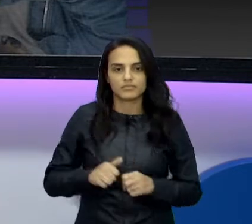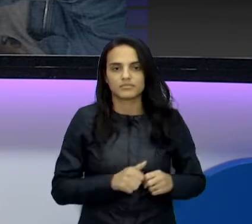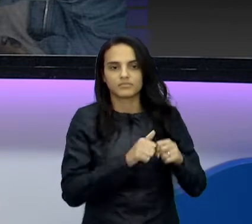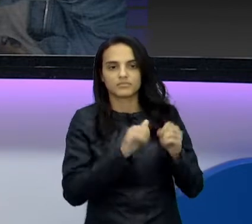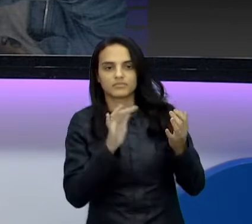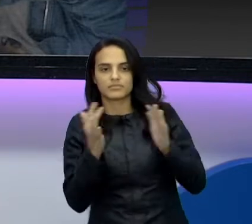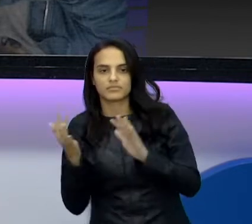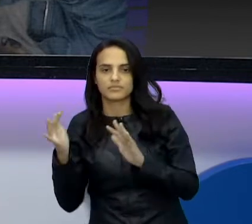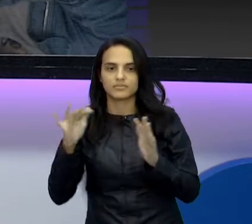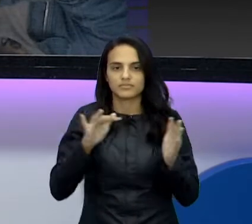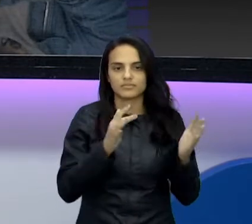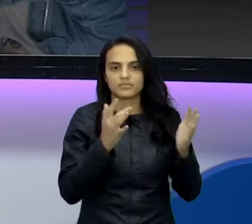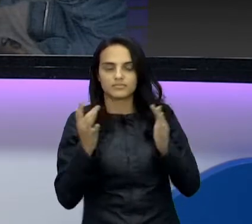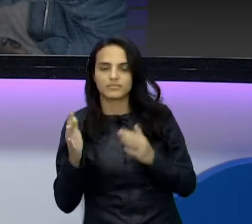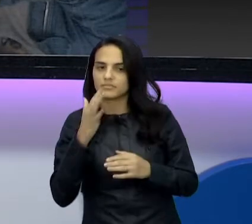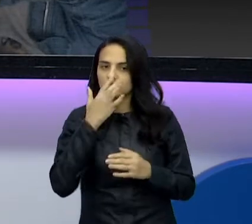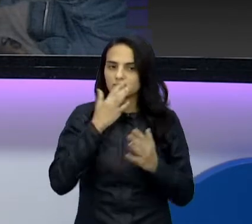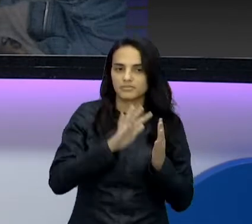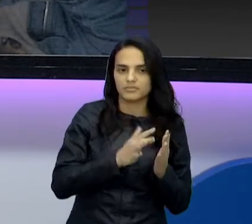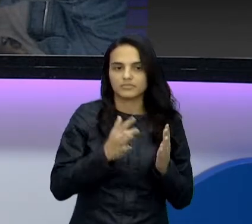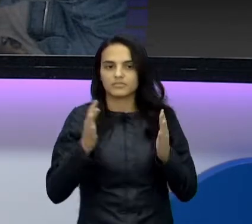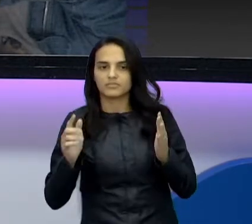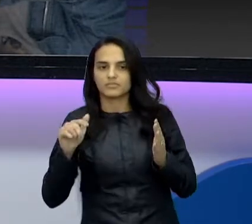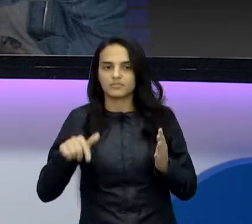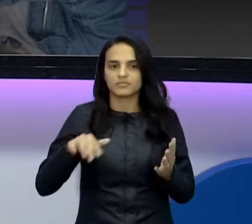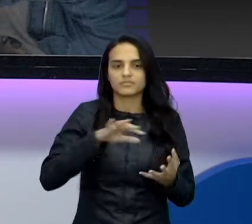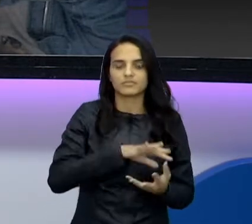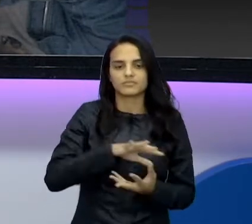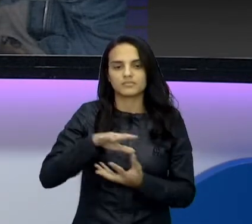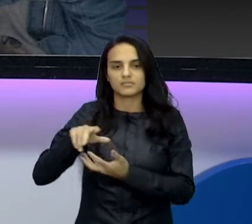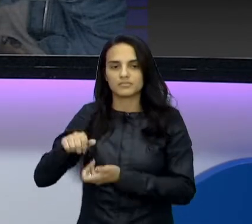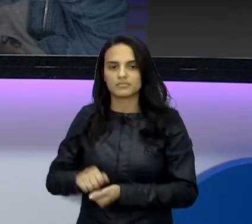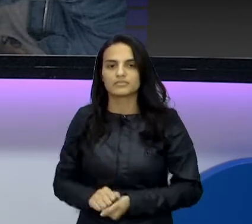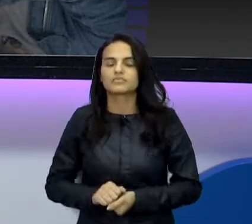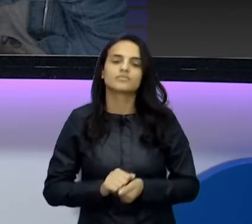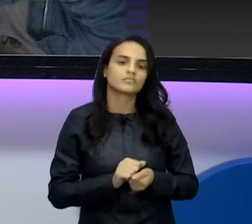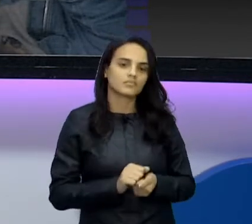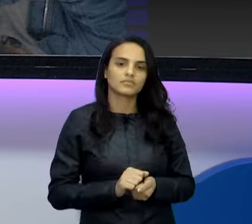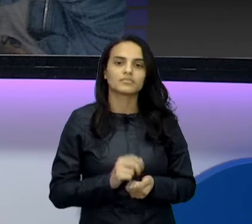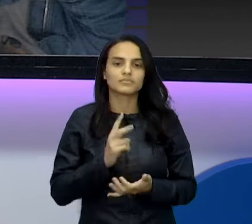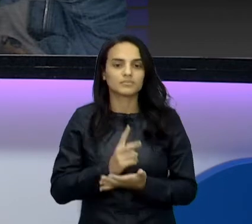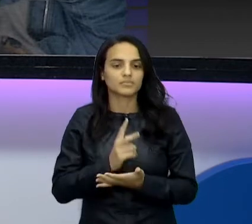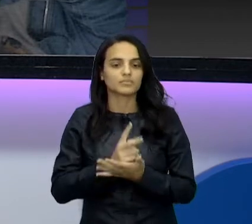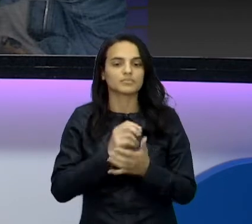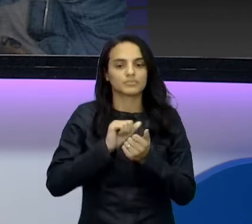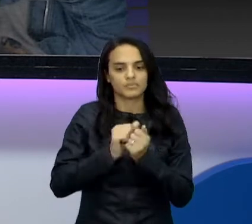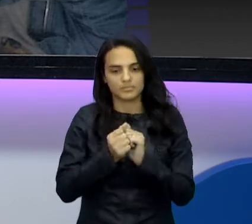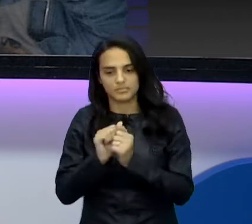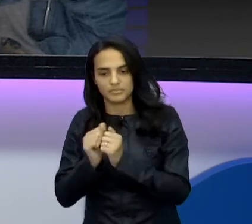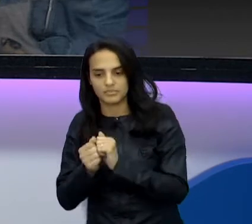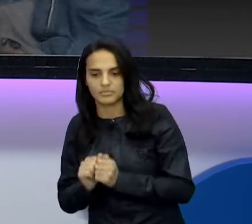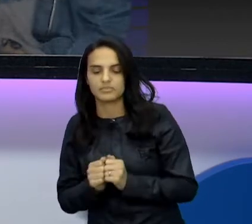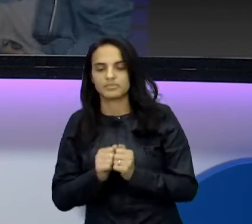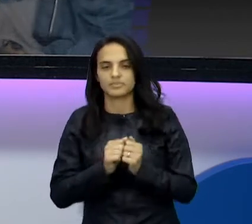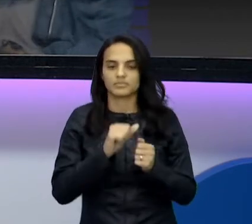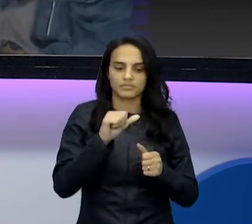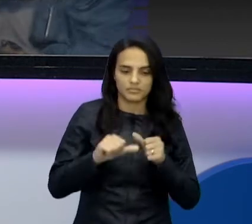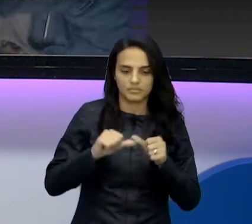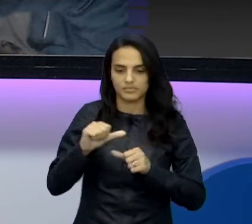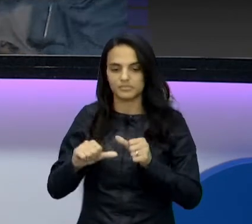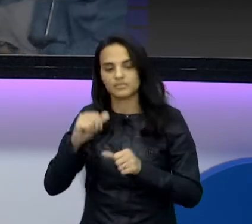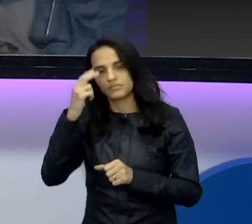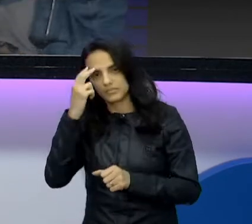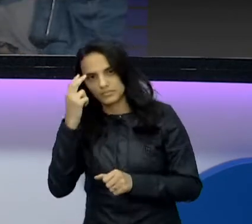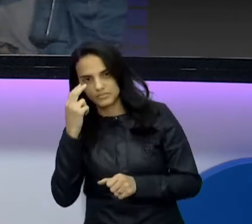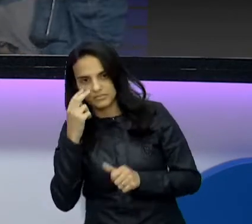ser grande exuberância da vida na Terra. Fluida e sempre se modificando conforme a mudança